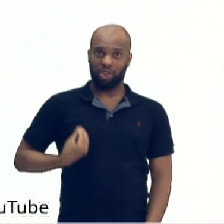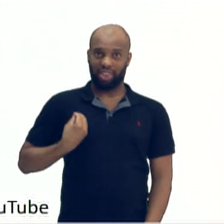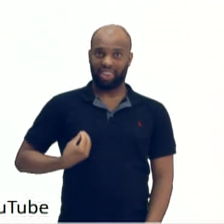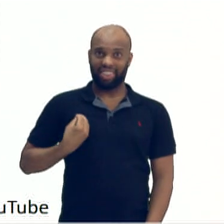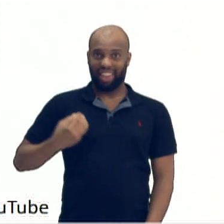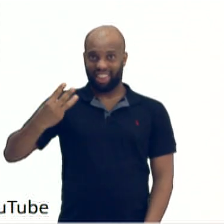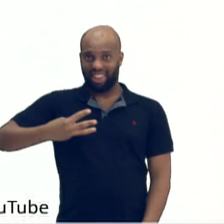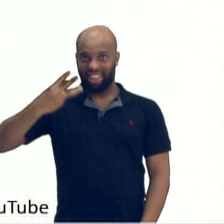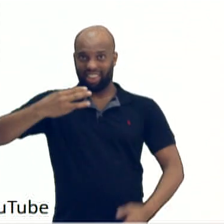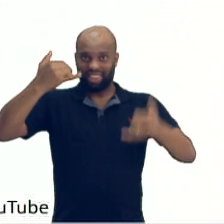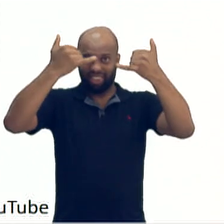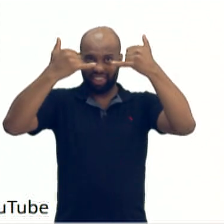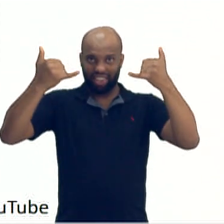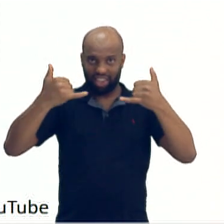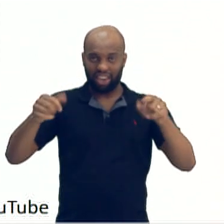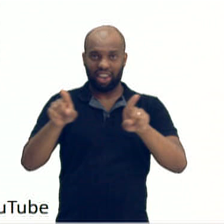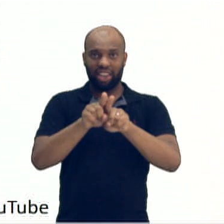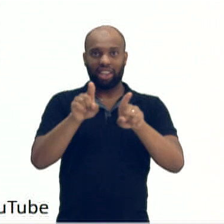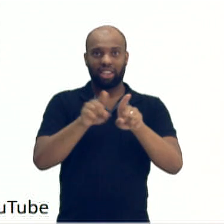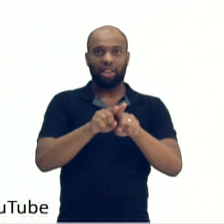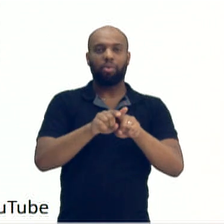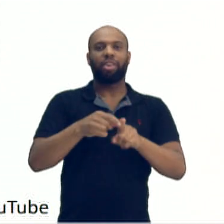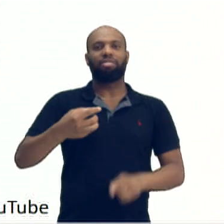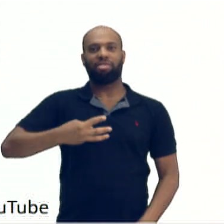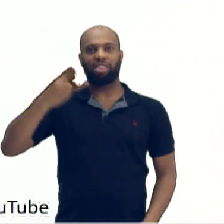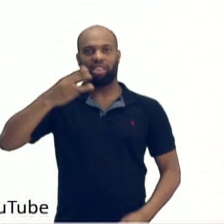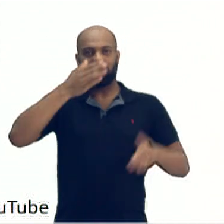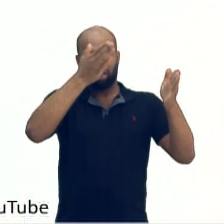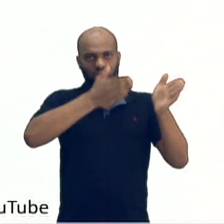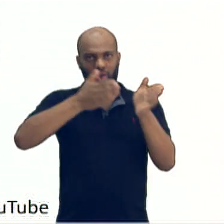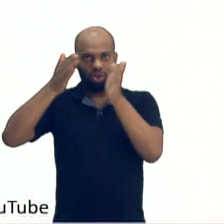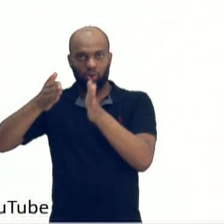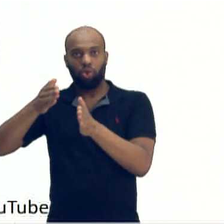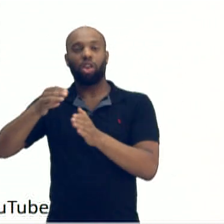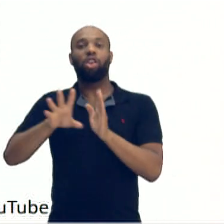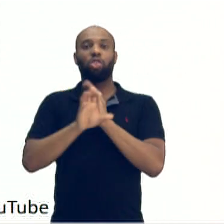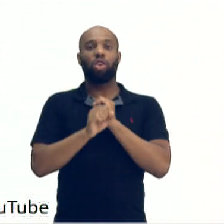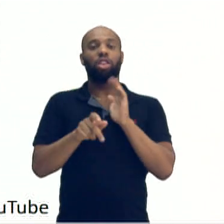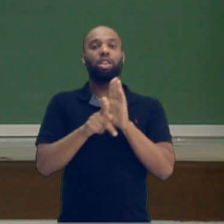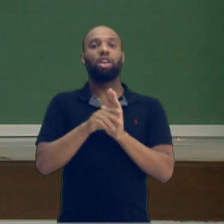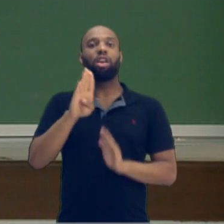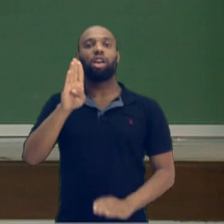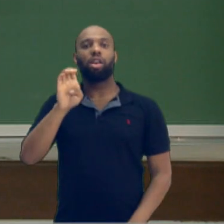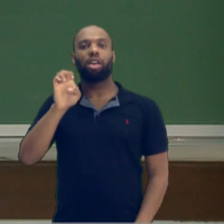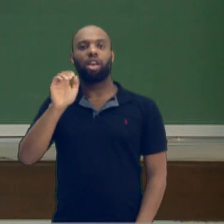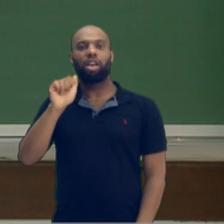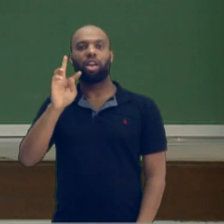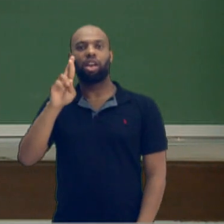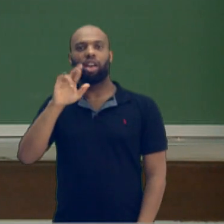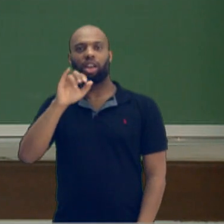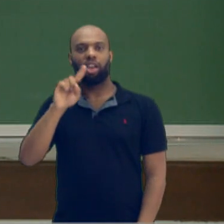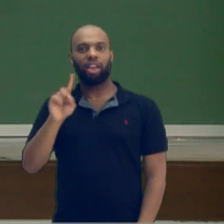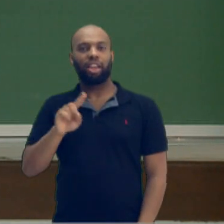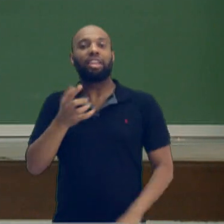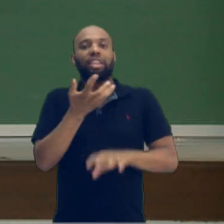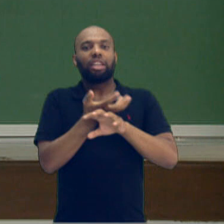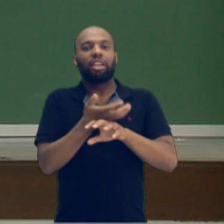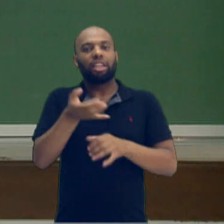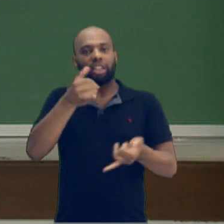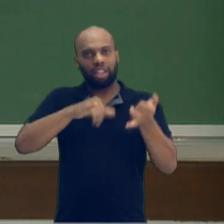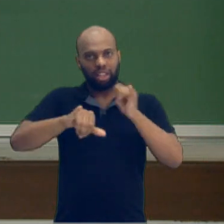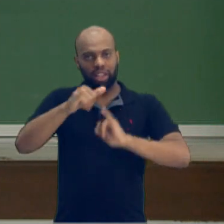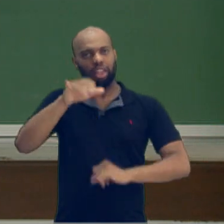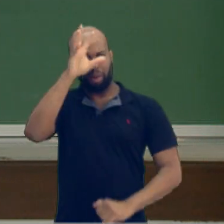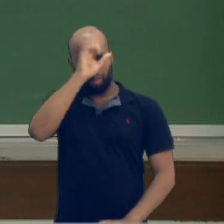terceira linha e terceira coluna? É a nota que a Beatriz tirou em química, perfeito? Então, a gente está aprendendo a trabalhar com